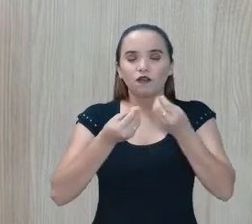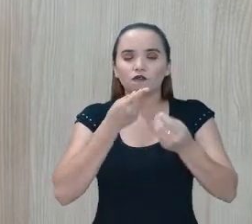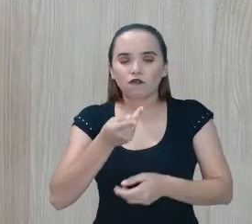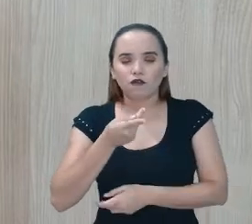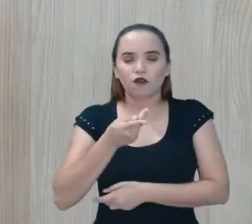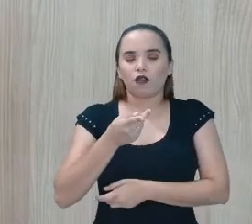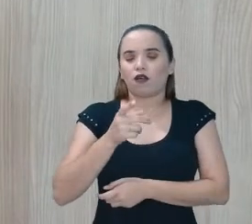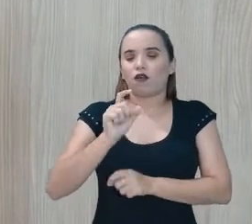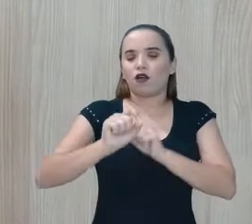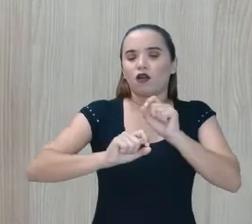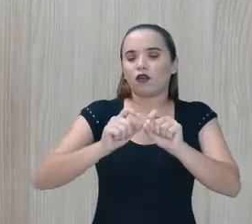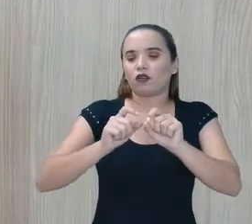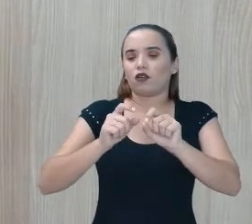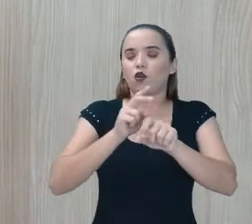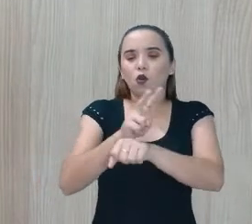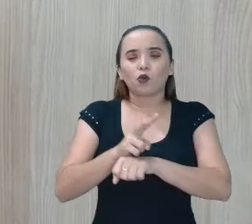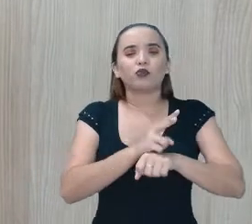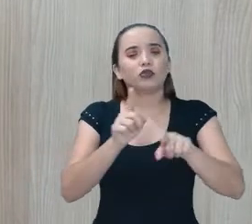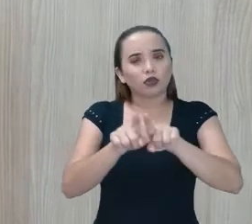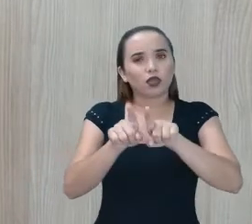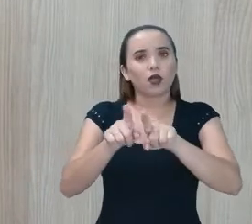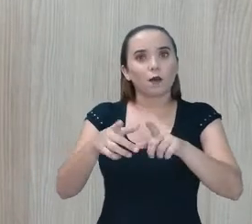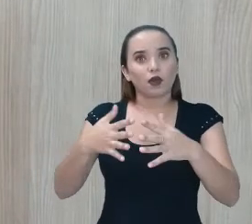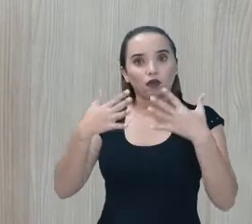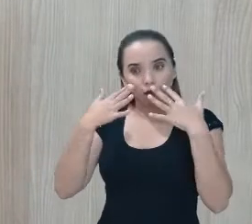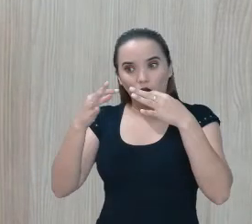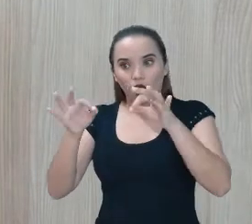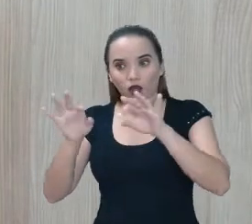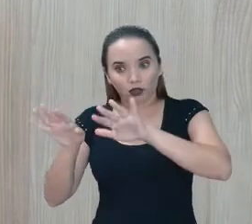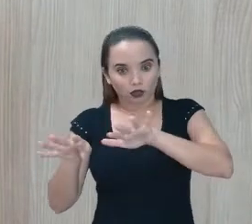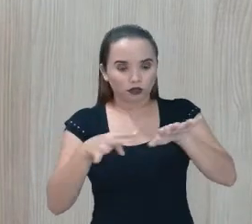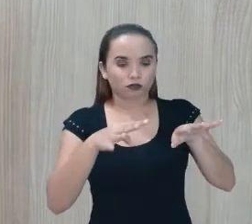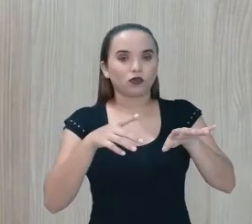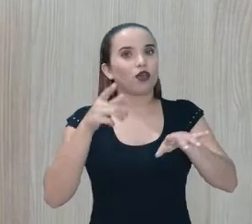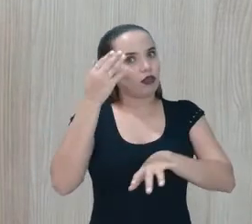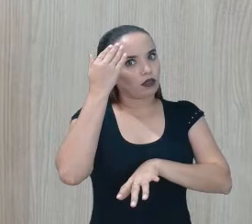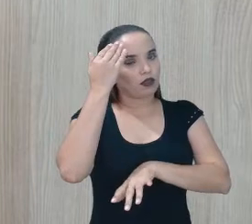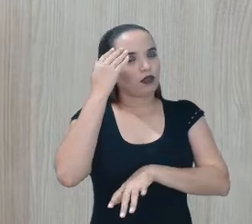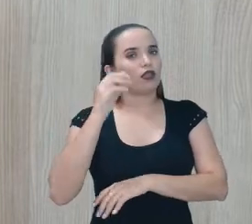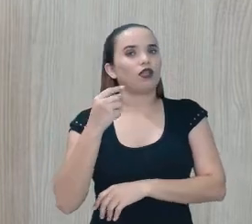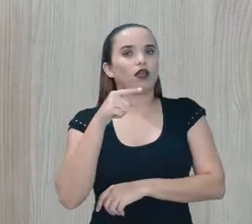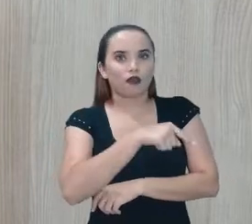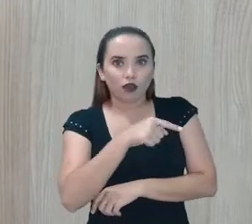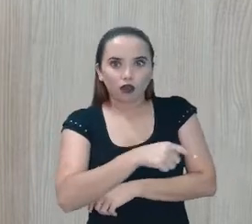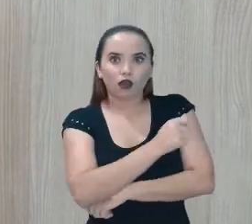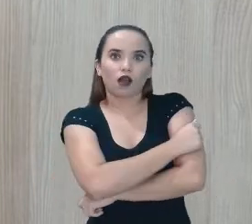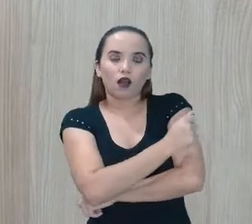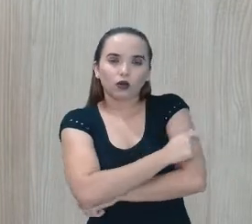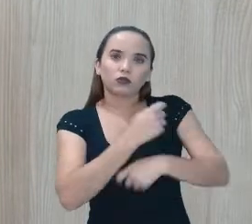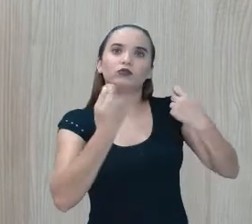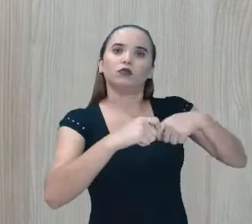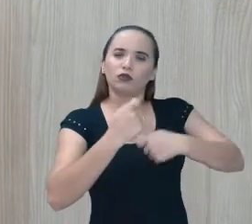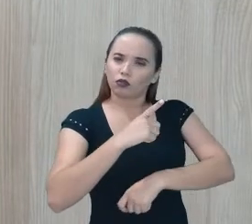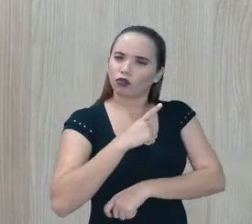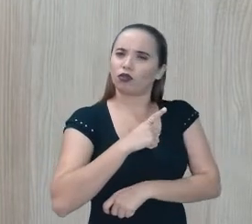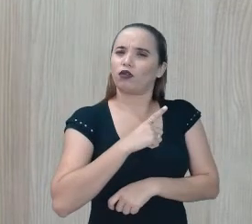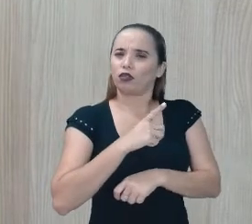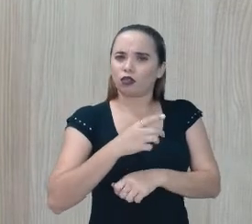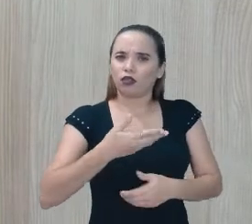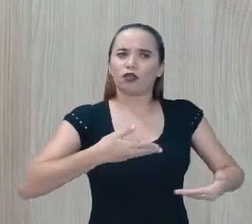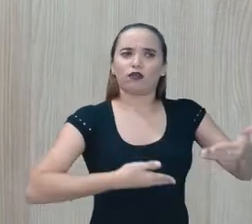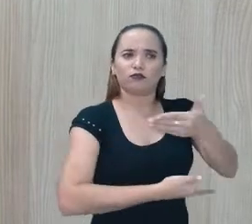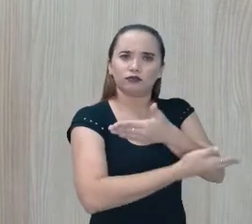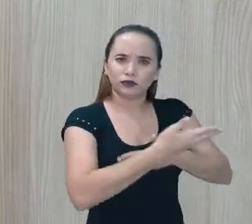evidência, mas fazer com que os outros estudantes também percebam essa necessidade, essa ajuda, até para ver essa troca, não é, entre as